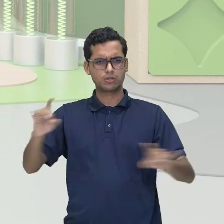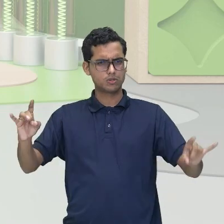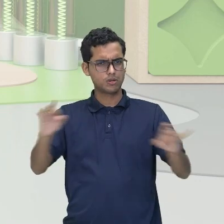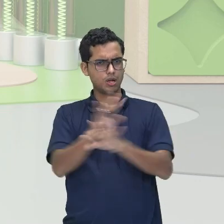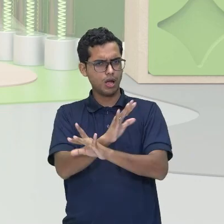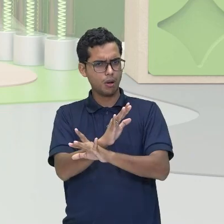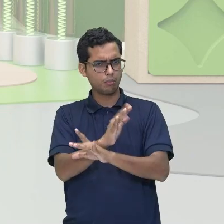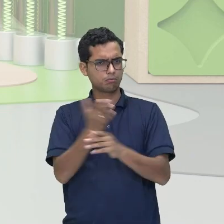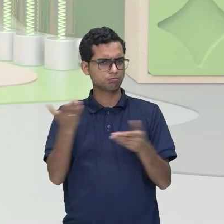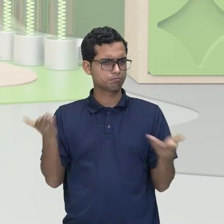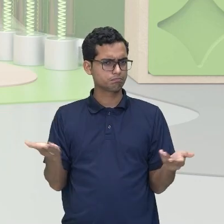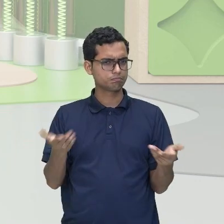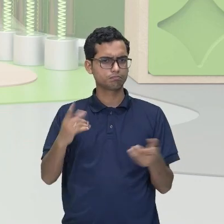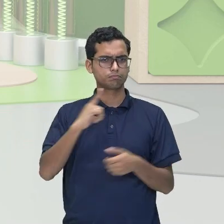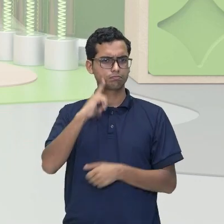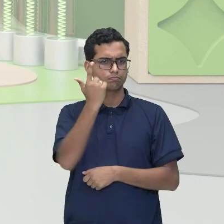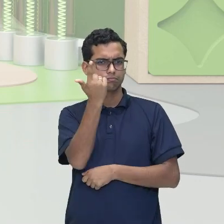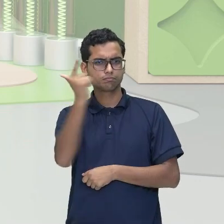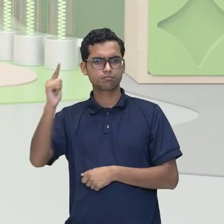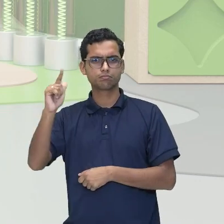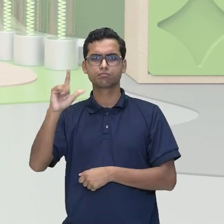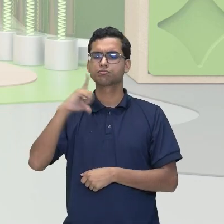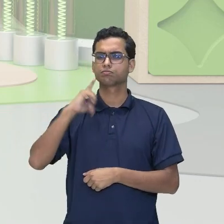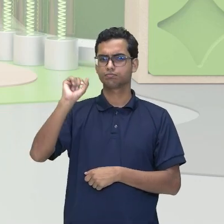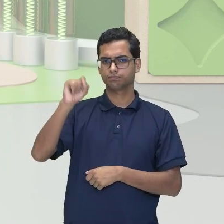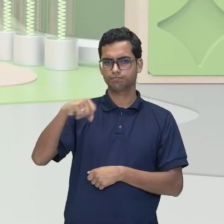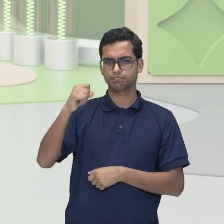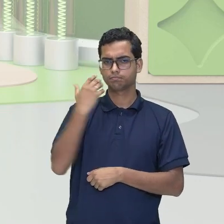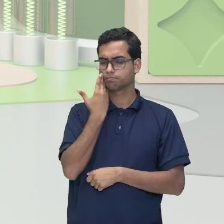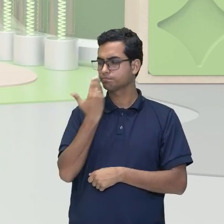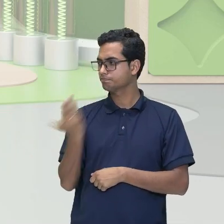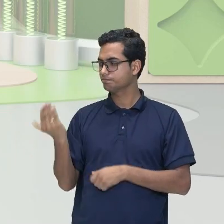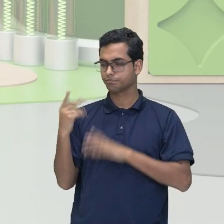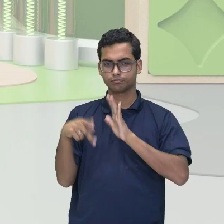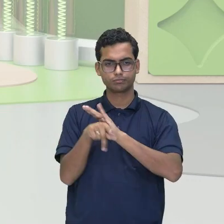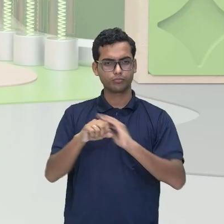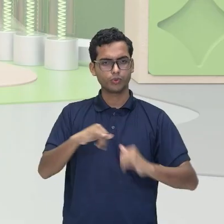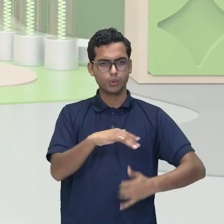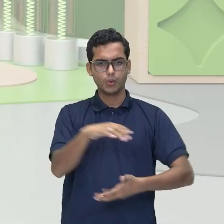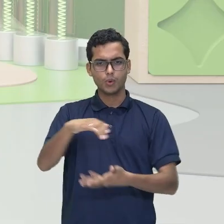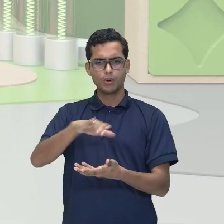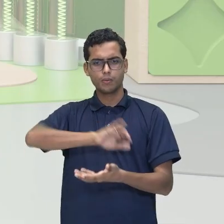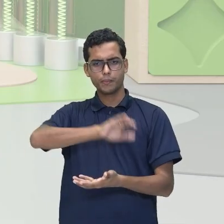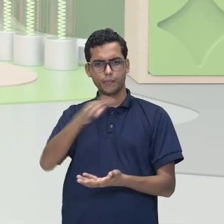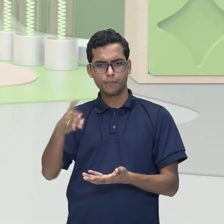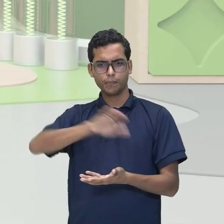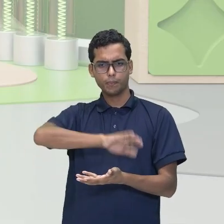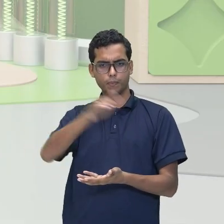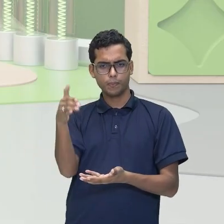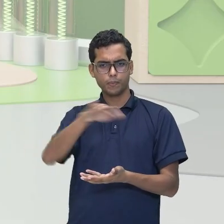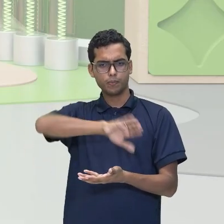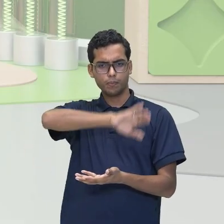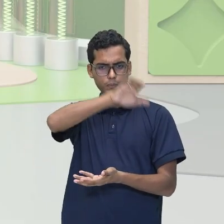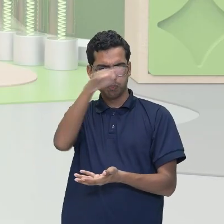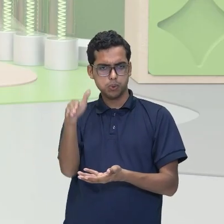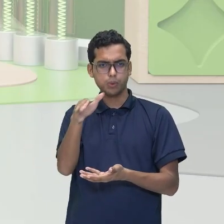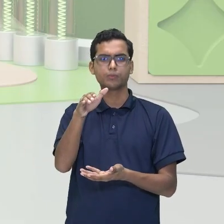alguma camada, professora? Temos. O professor Dyson não para de subir. Nós passamos